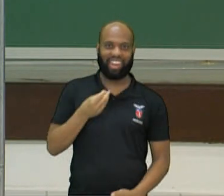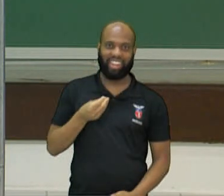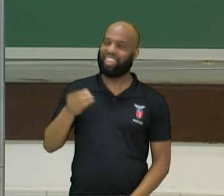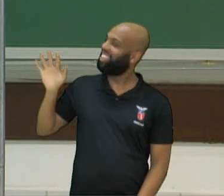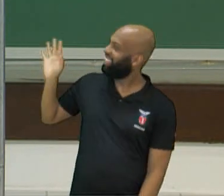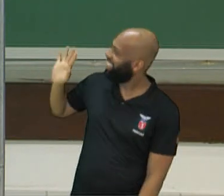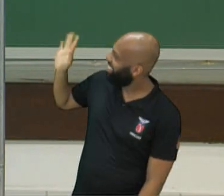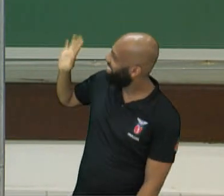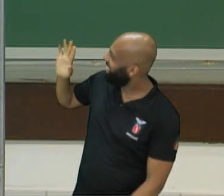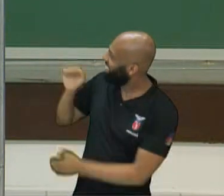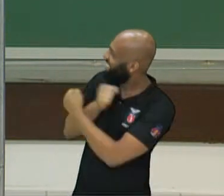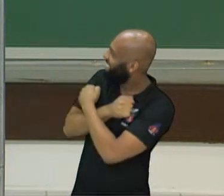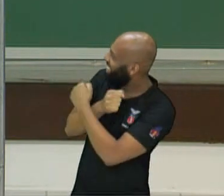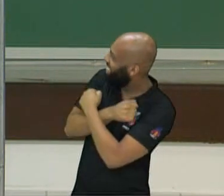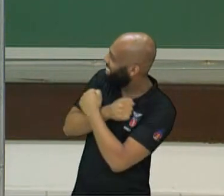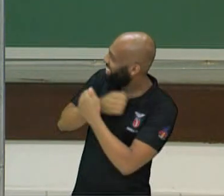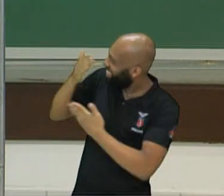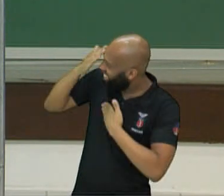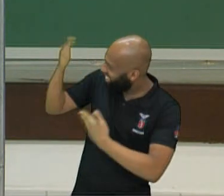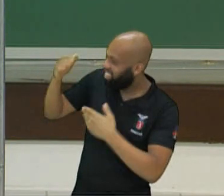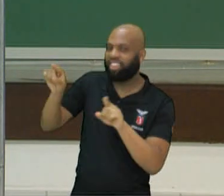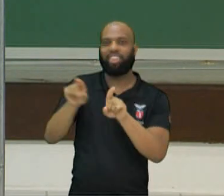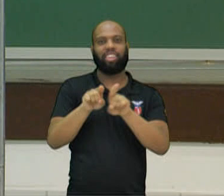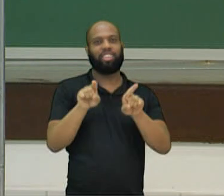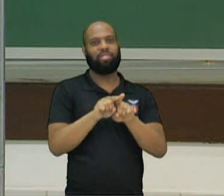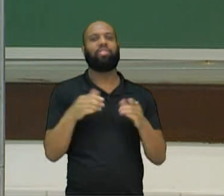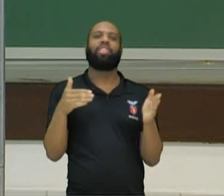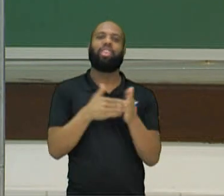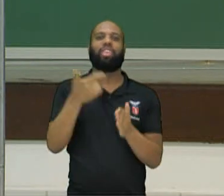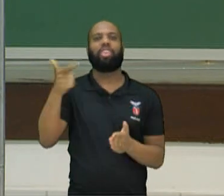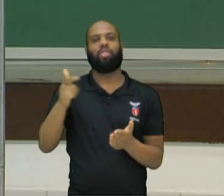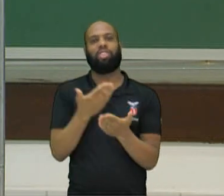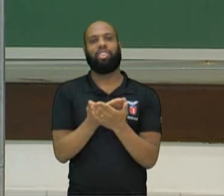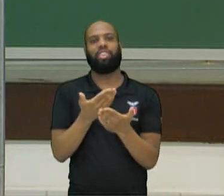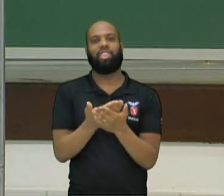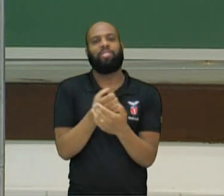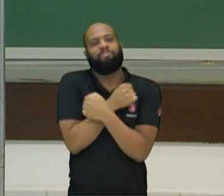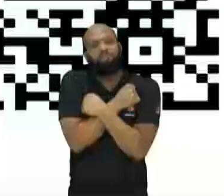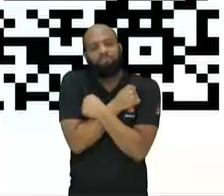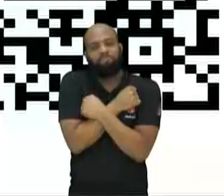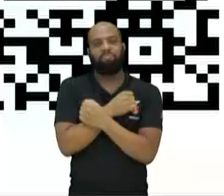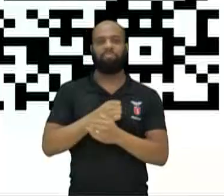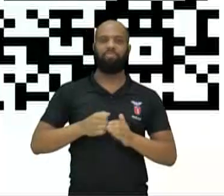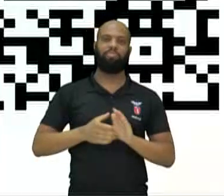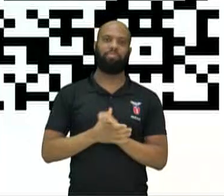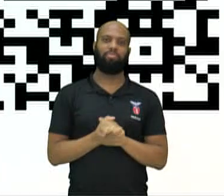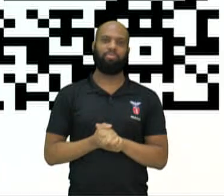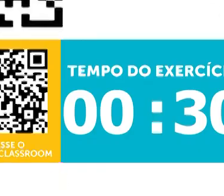aqui. Um forte abraço, Natan, e muito obrigado. E até a próxima aula. Forte abraço!